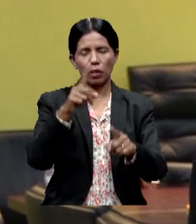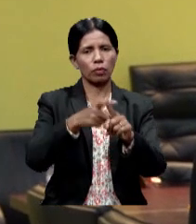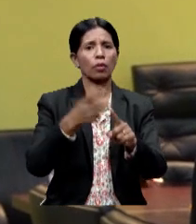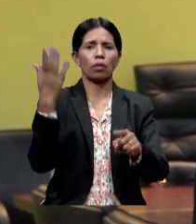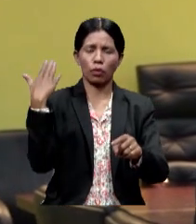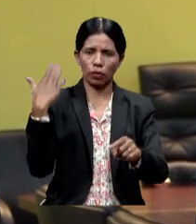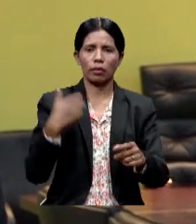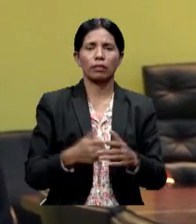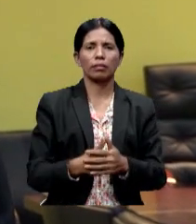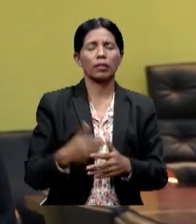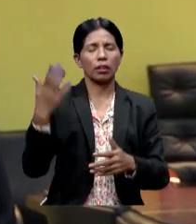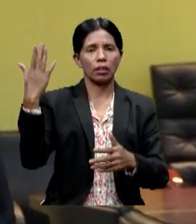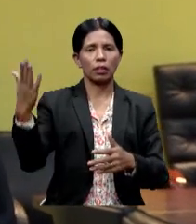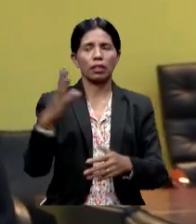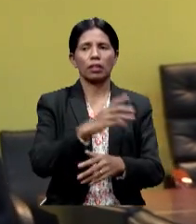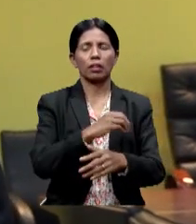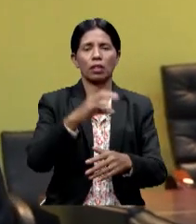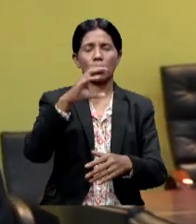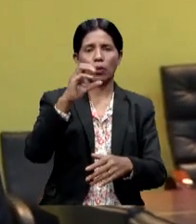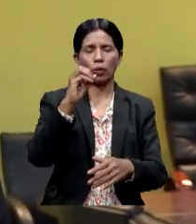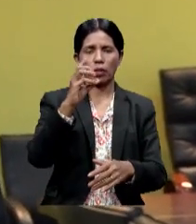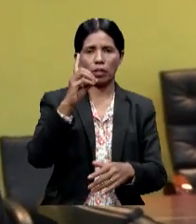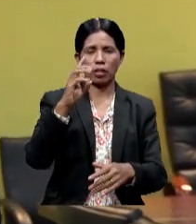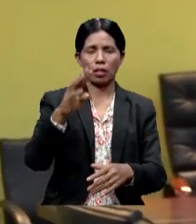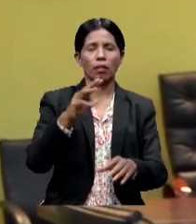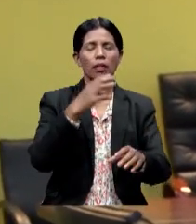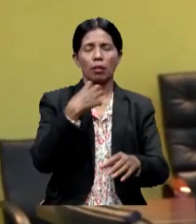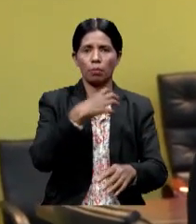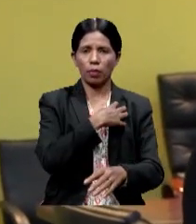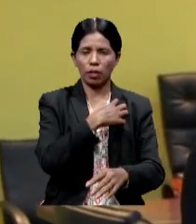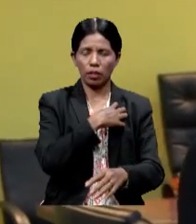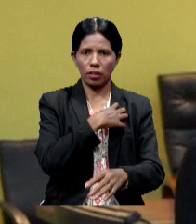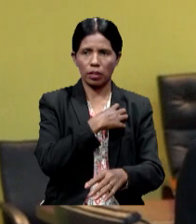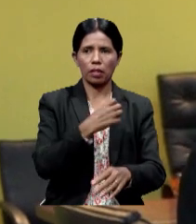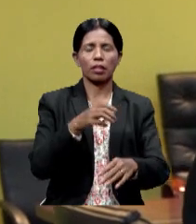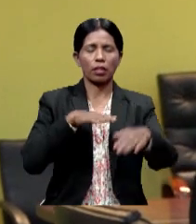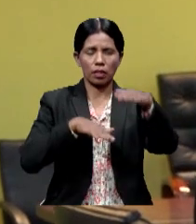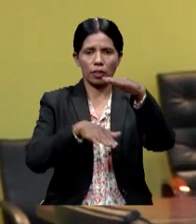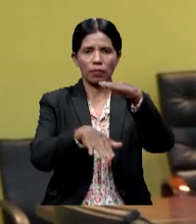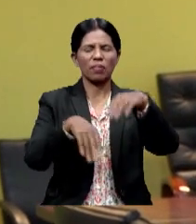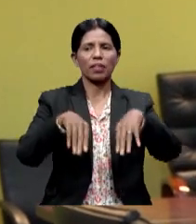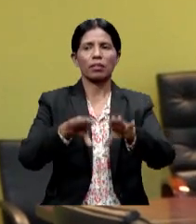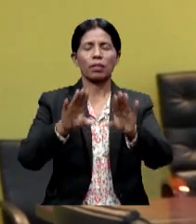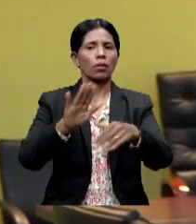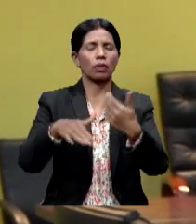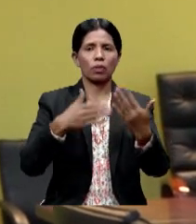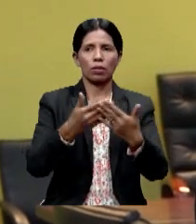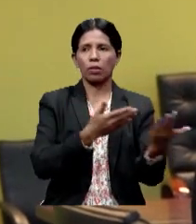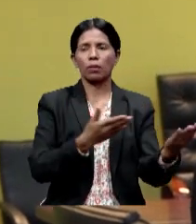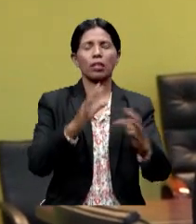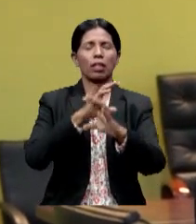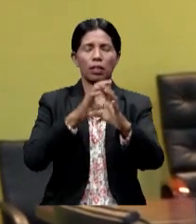liwa, ia es kodim, oh polisi maritimnya soring hali okos ne fang betul tu lori kereta mai tahu